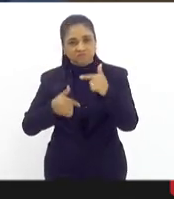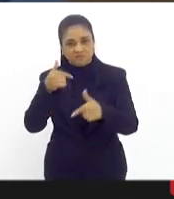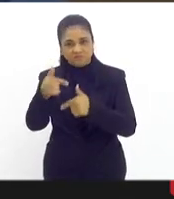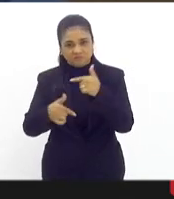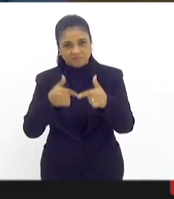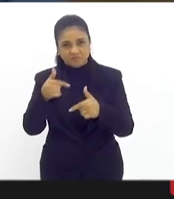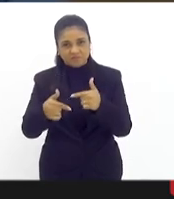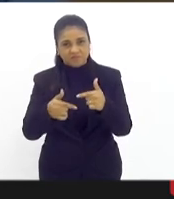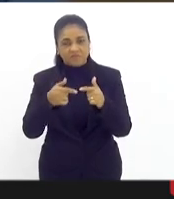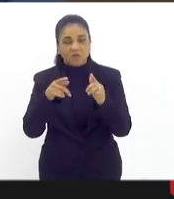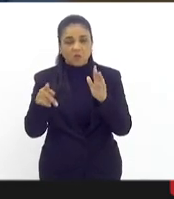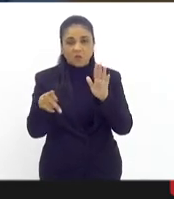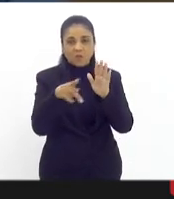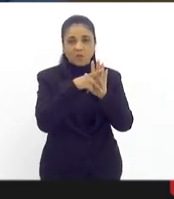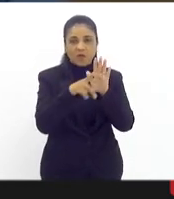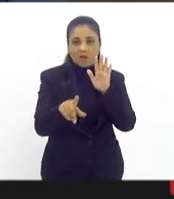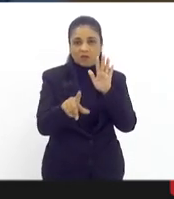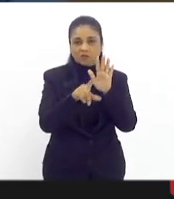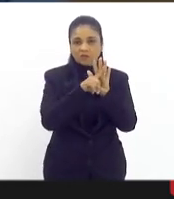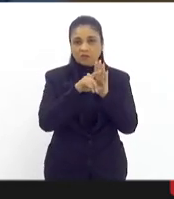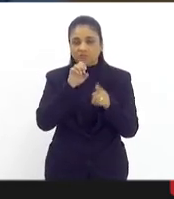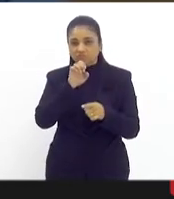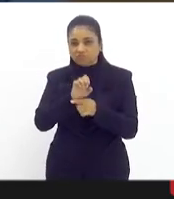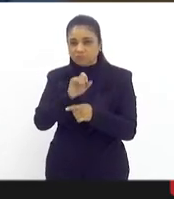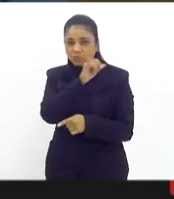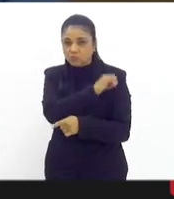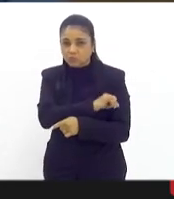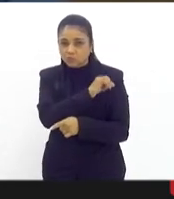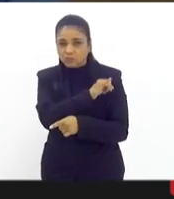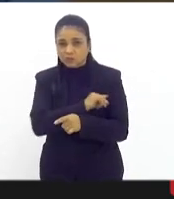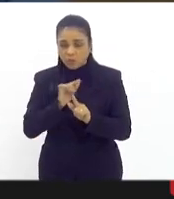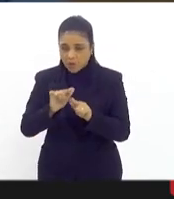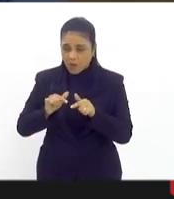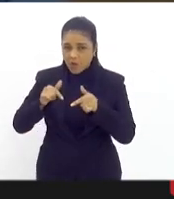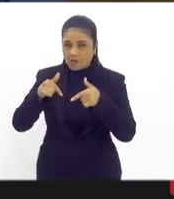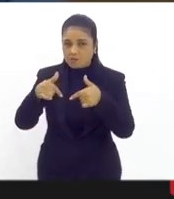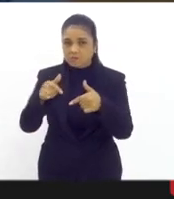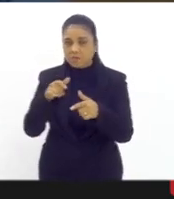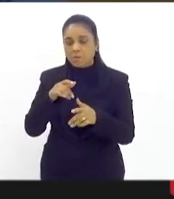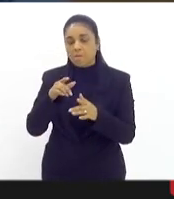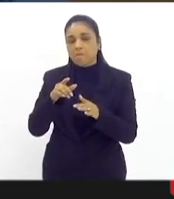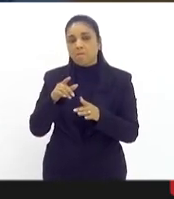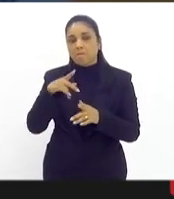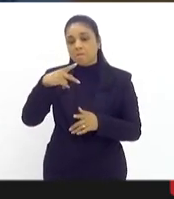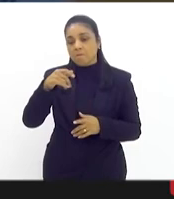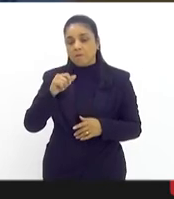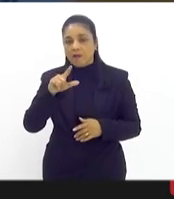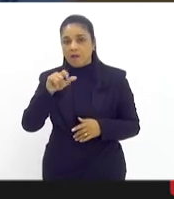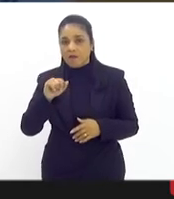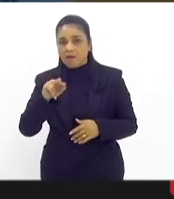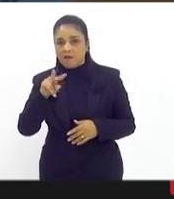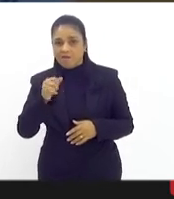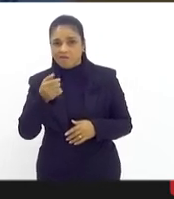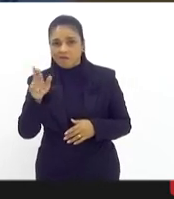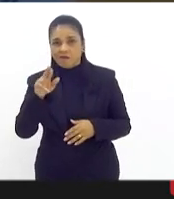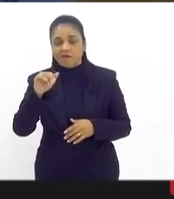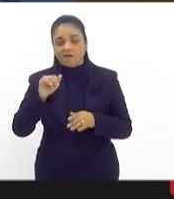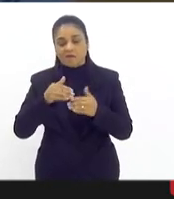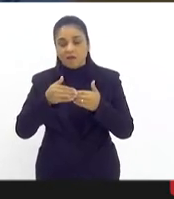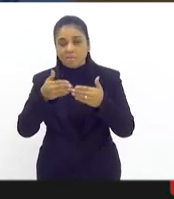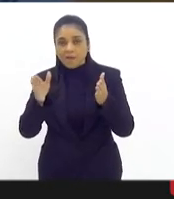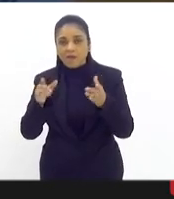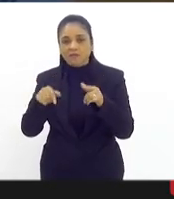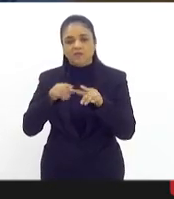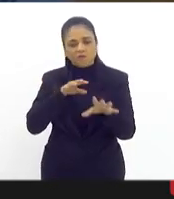essa do projeto de lei no Rio de Janeiro, como as ações do Palavra Aberta, que eu sei que são ações para formação de formadores, formação